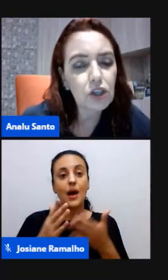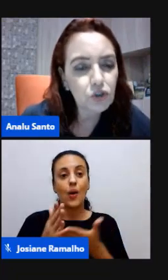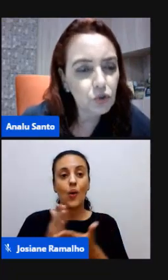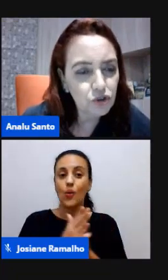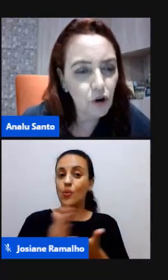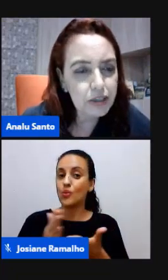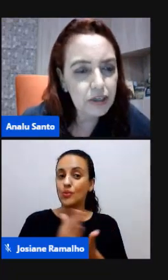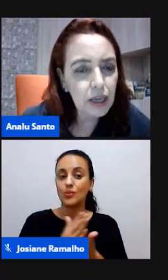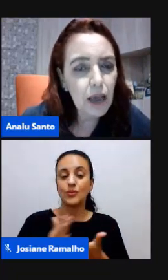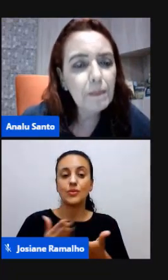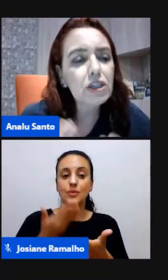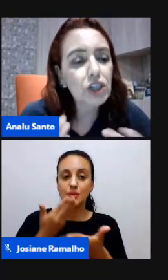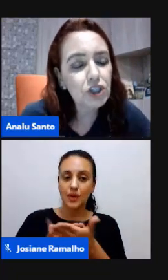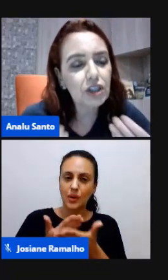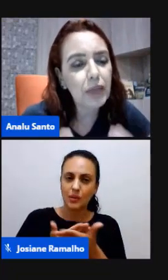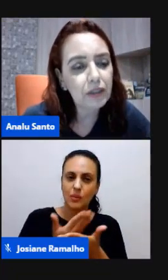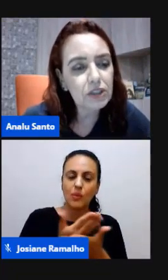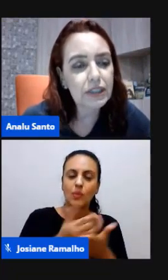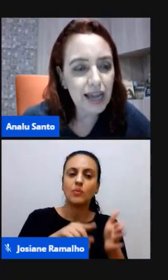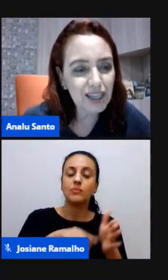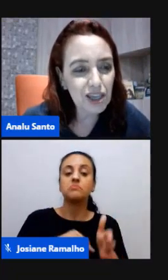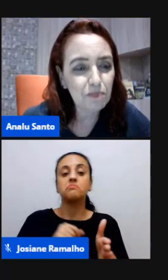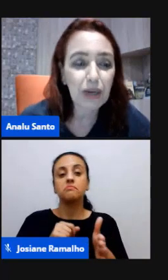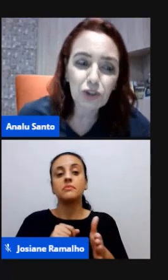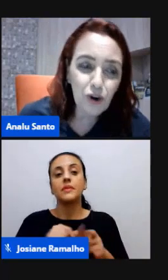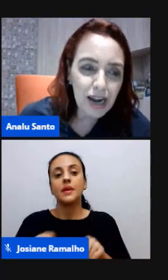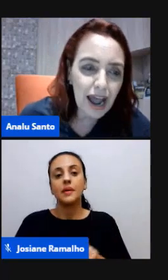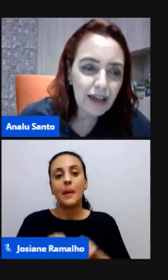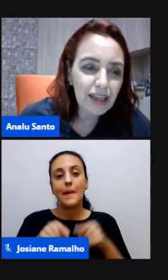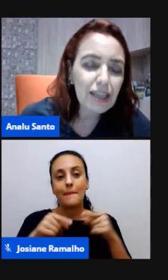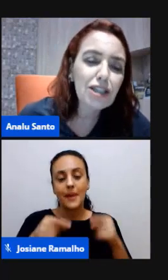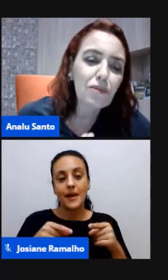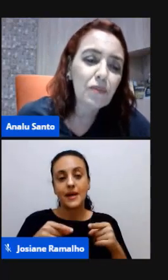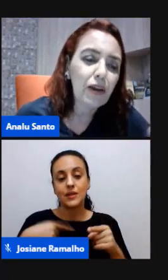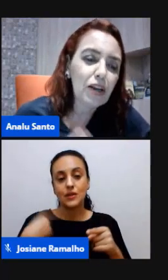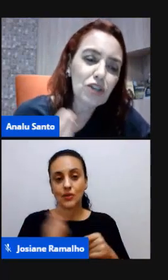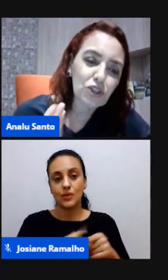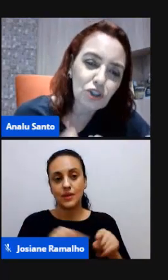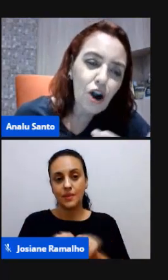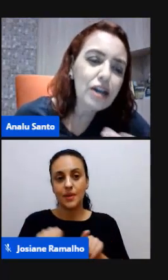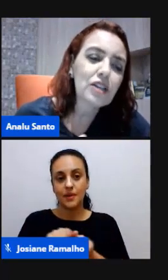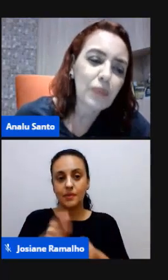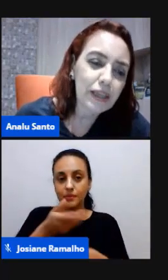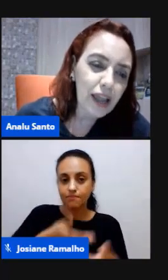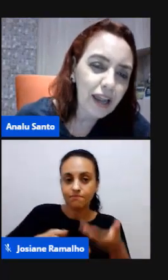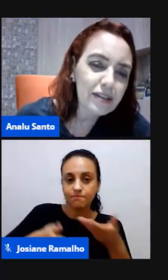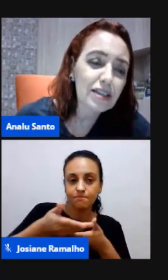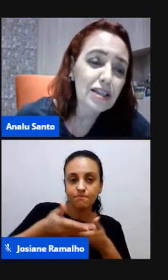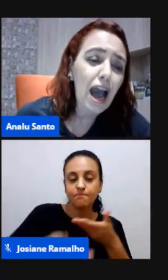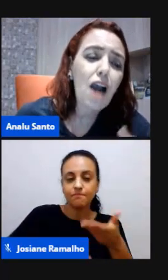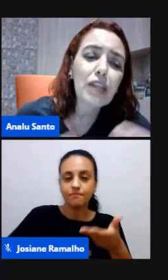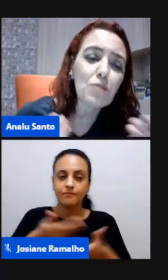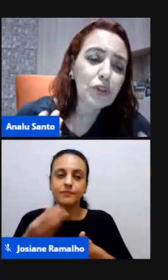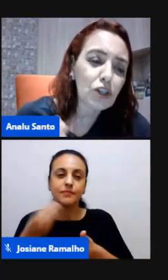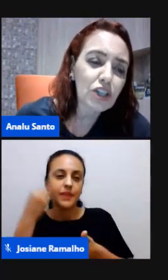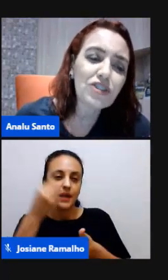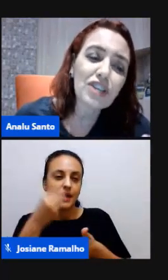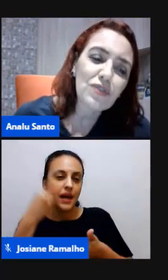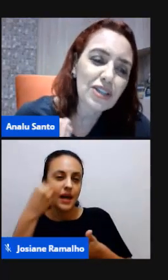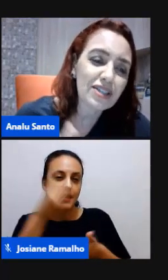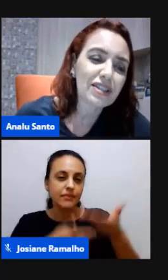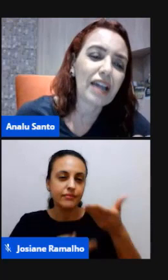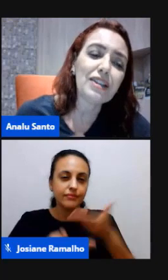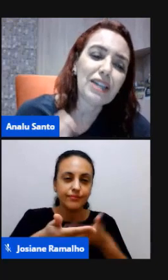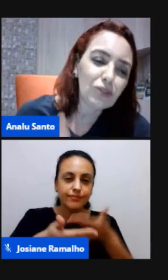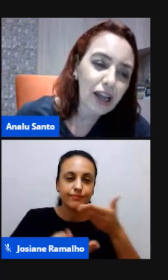gente estudiosa, mas a gente também está aqui para trocar. Então, a gente troca experiências. Tem muita gente